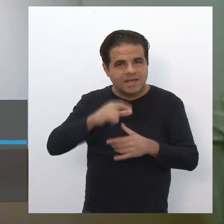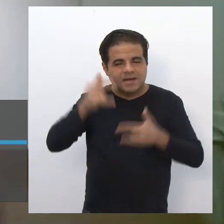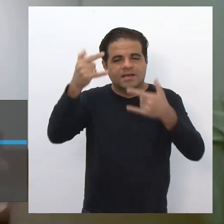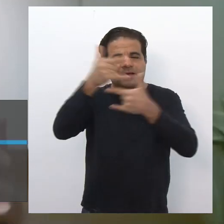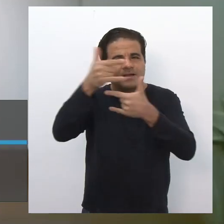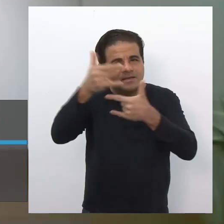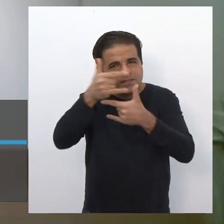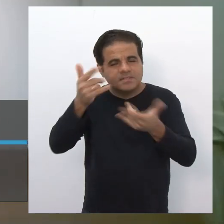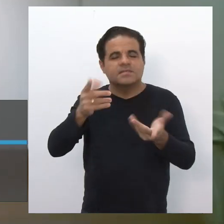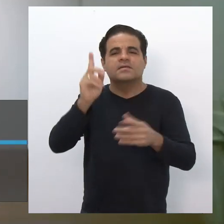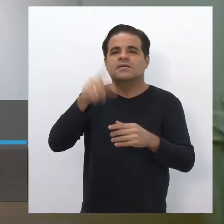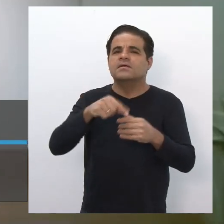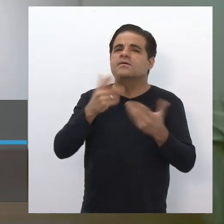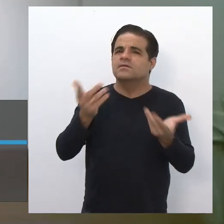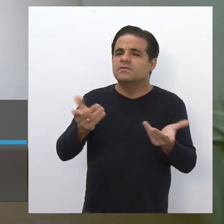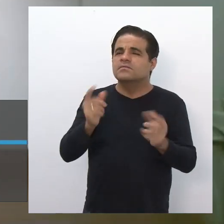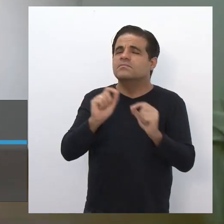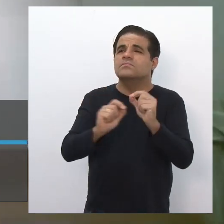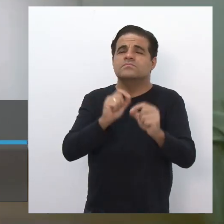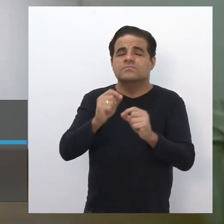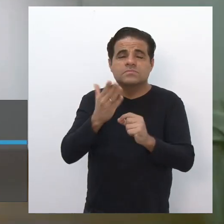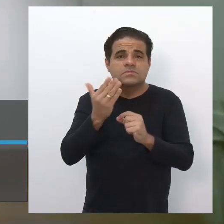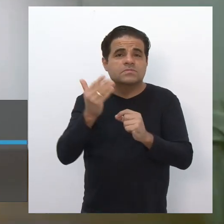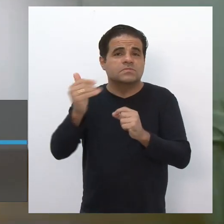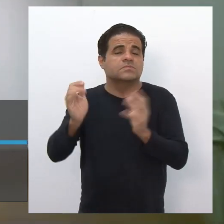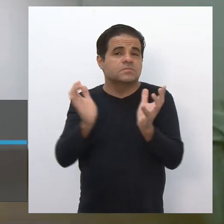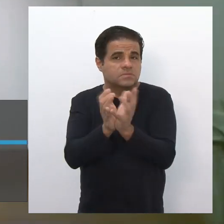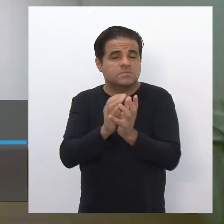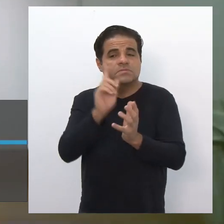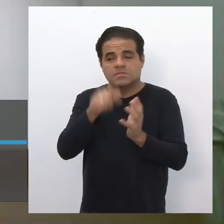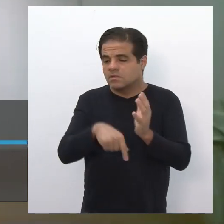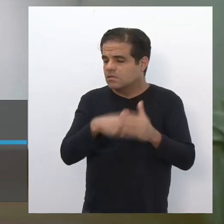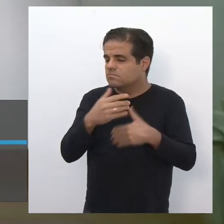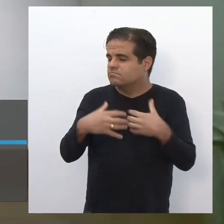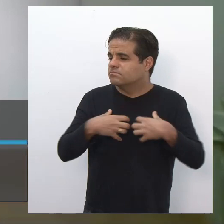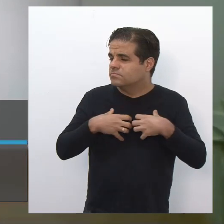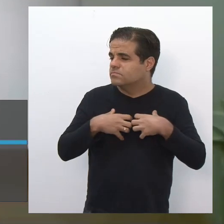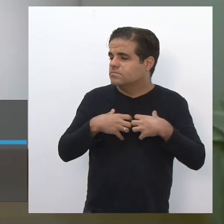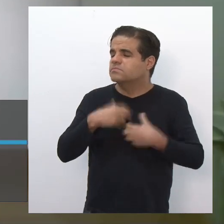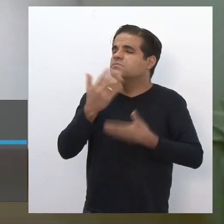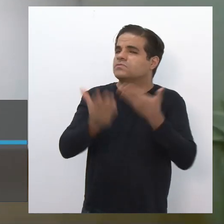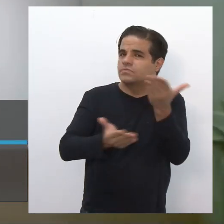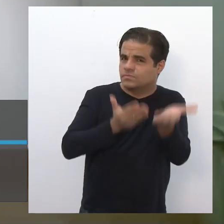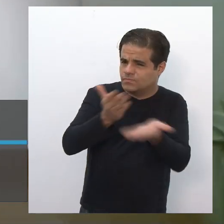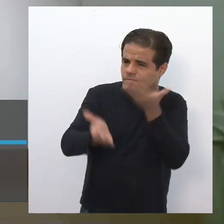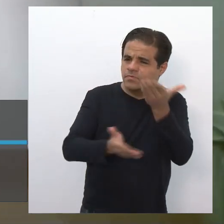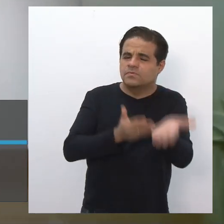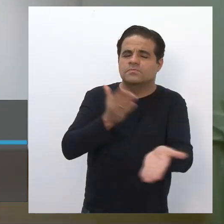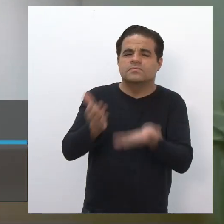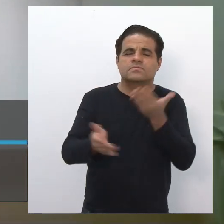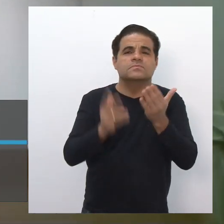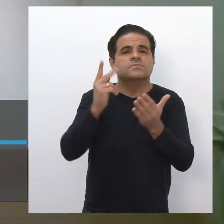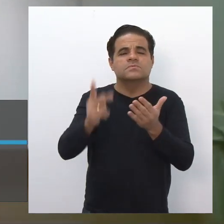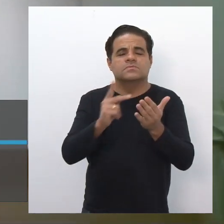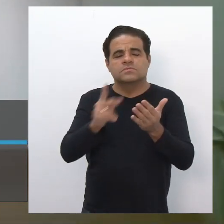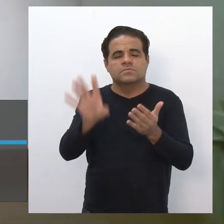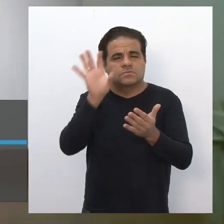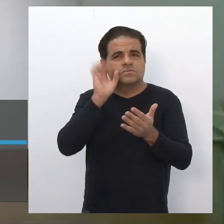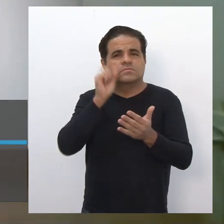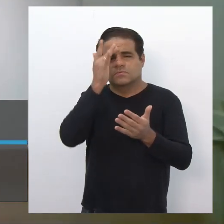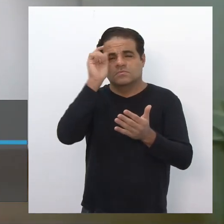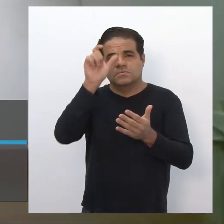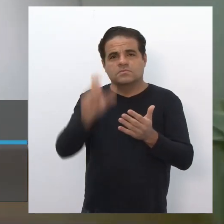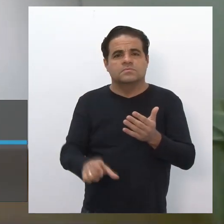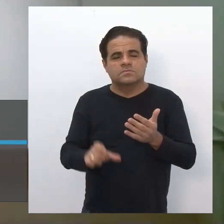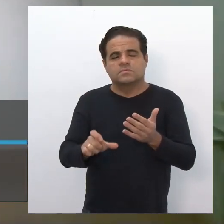o grande que faz o sucesso desse clube é realmente a forma que você trata o seu ouvinte.